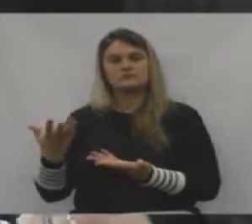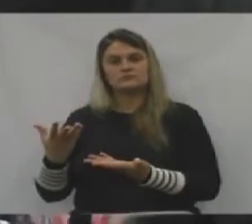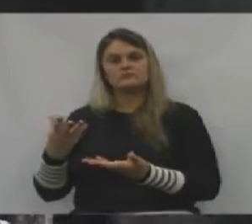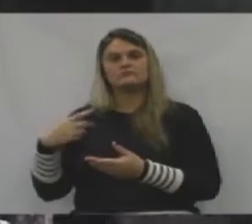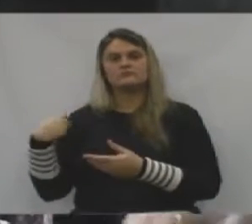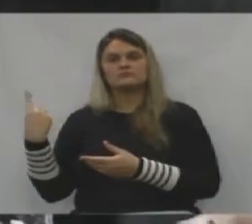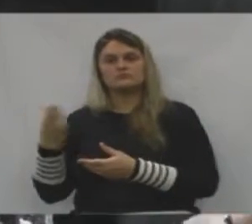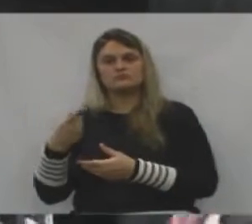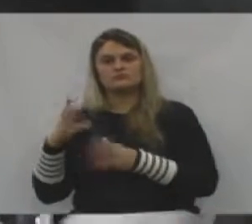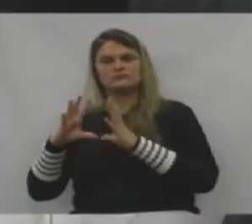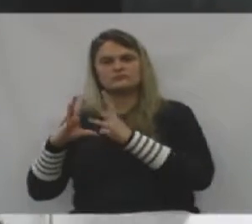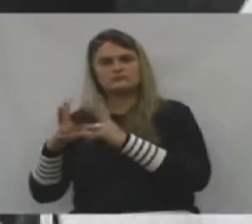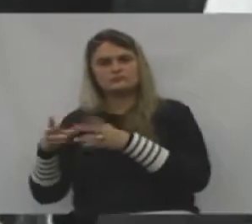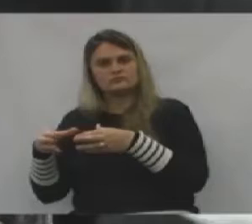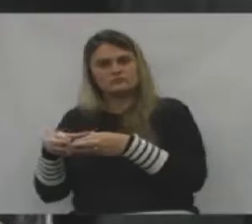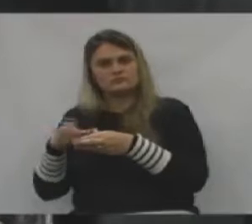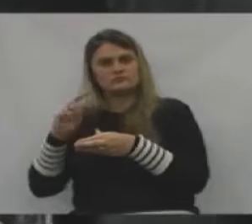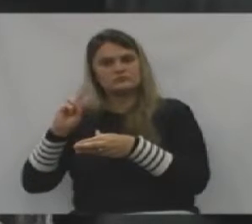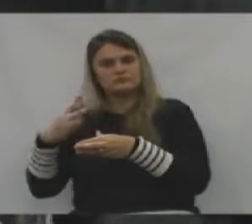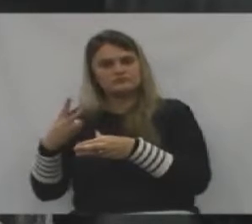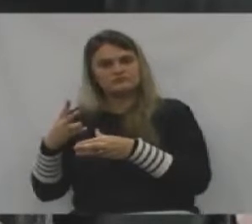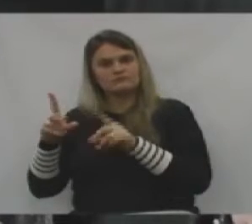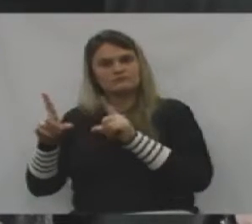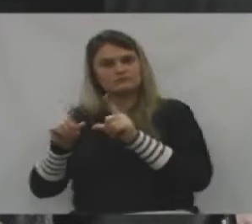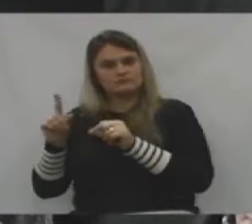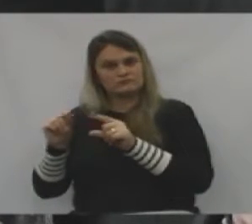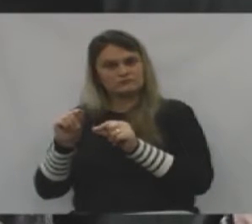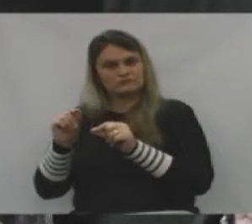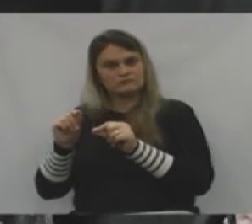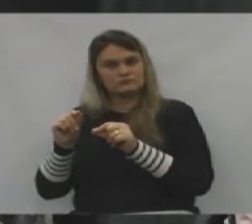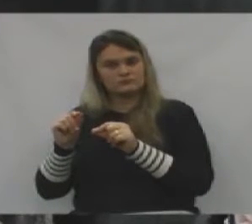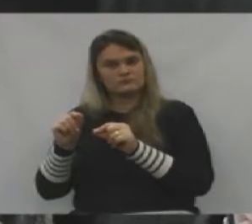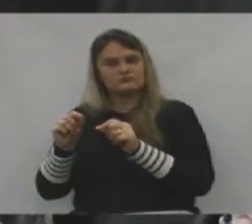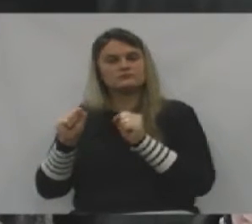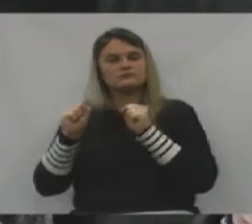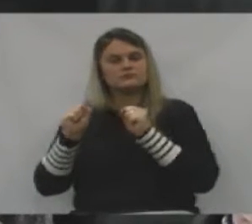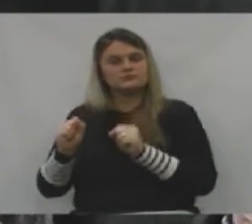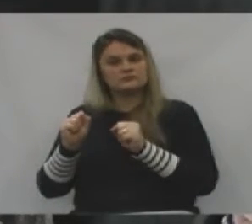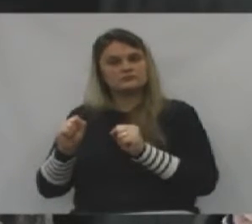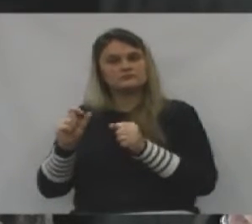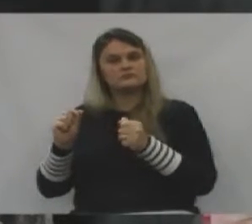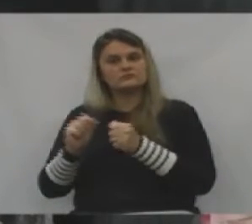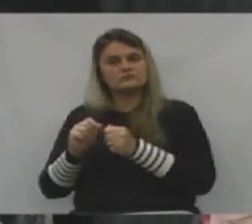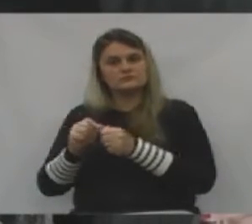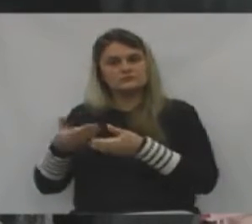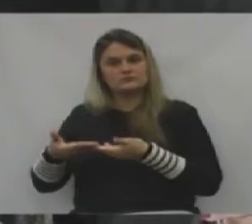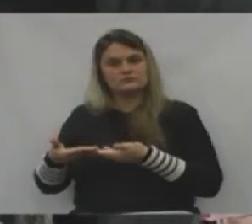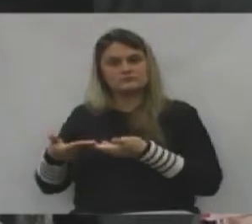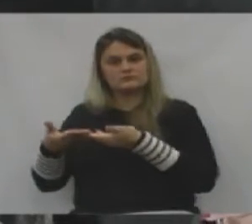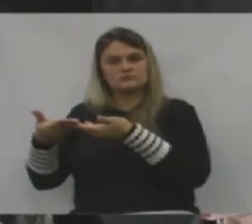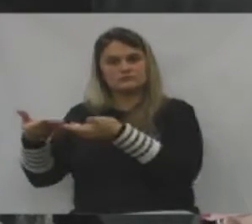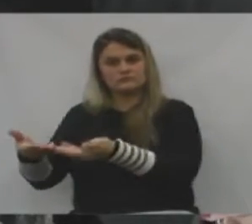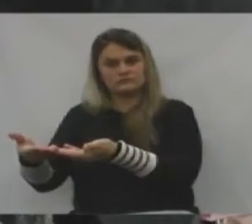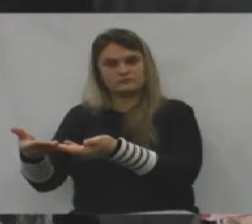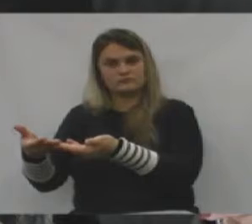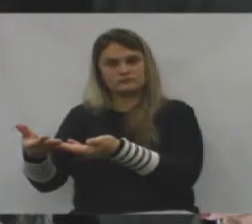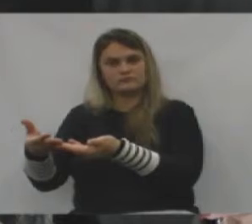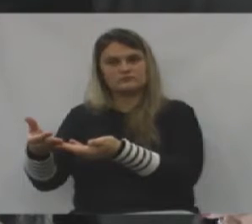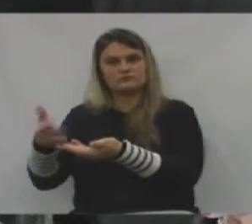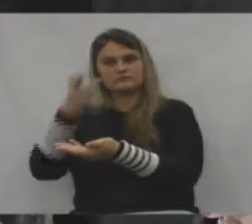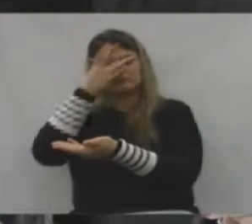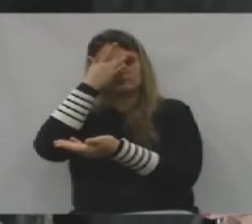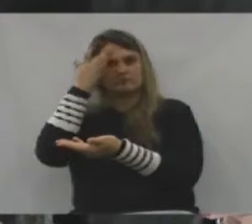uma decisão unânime de todos os vereadores em poder fazer esse repasse para